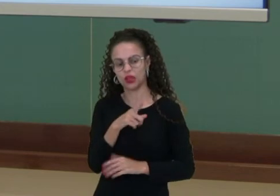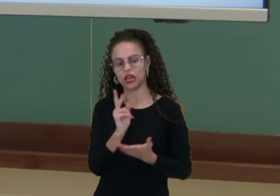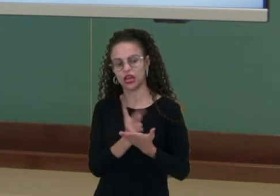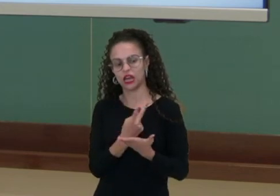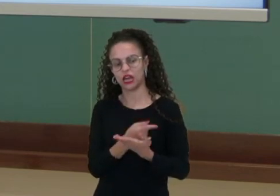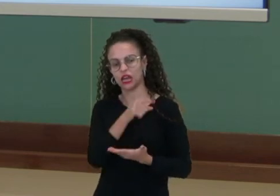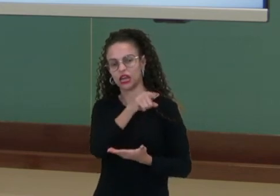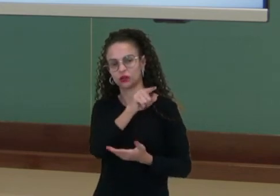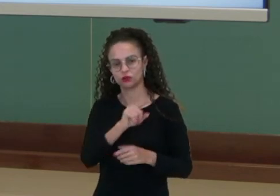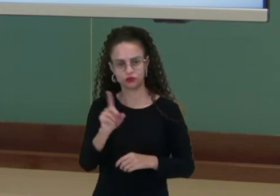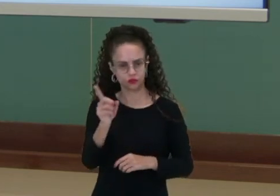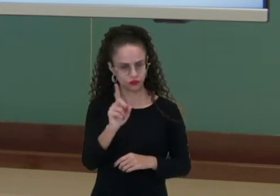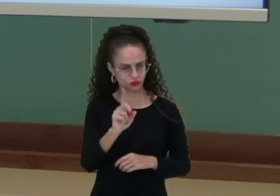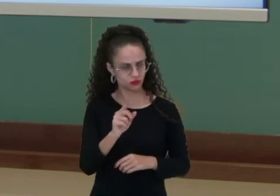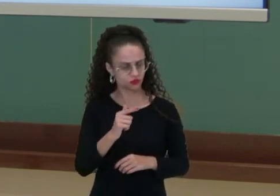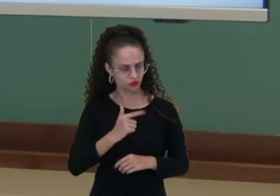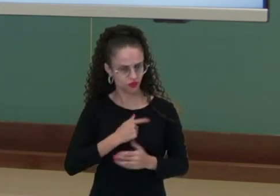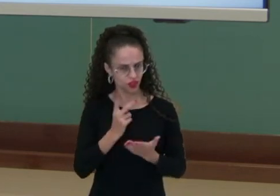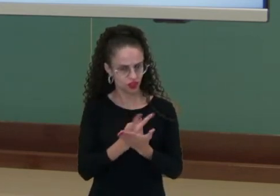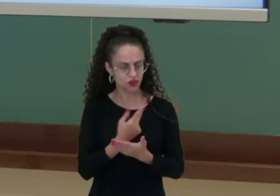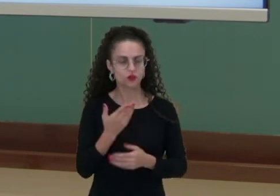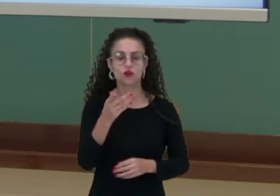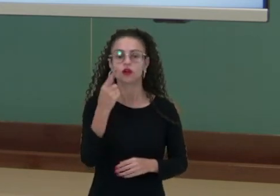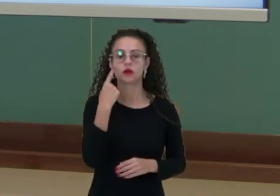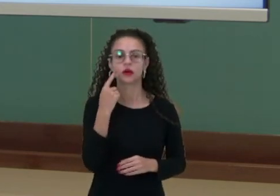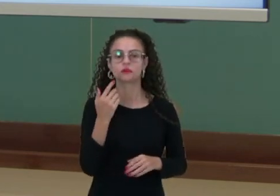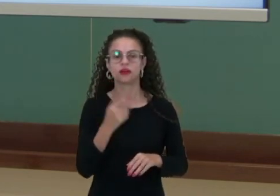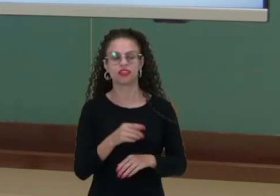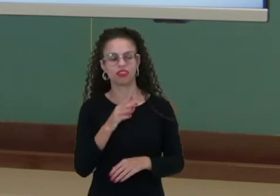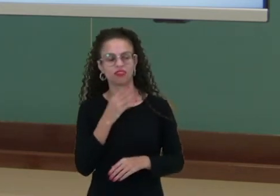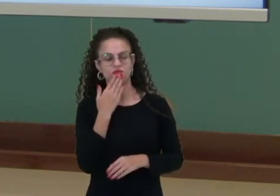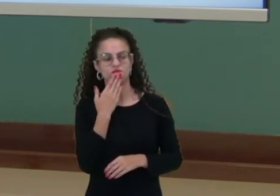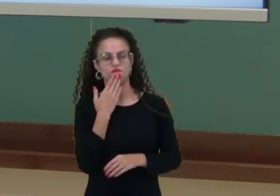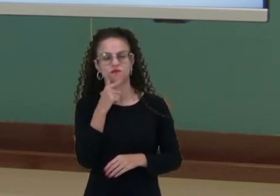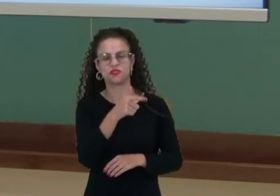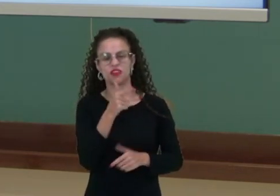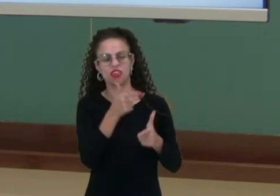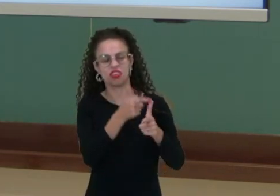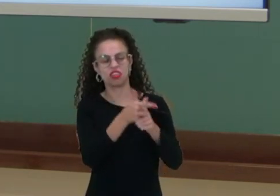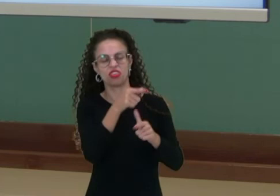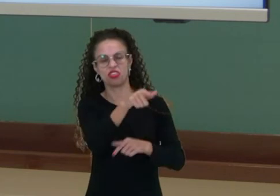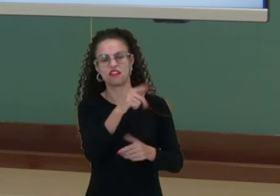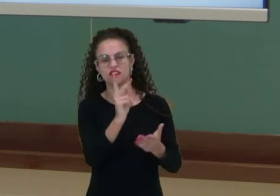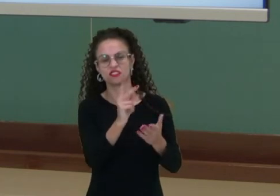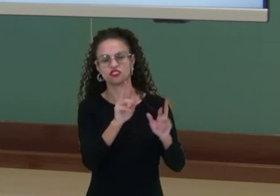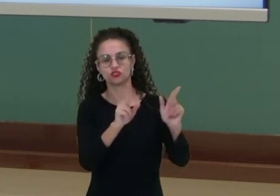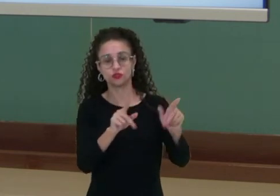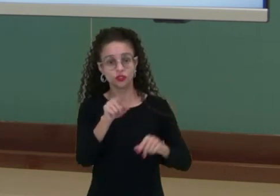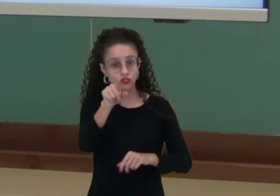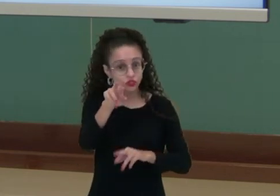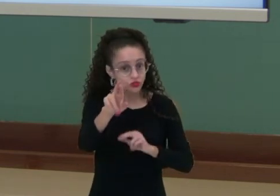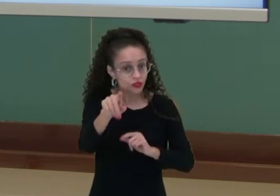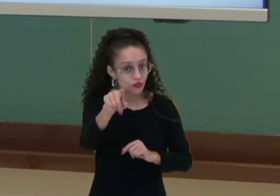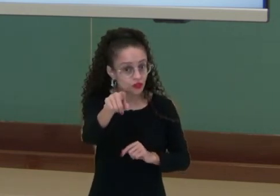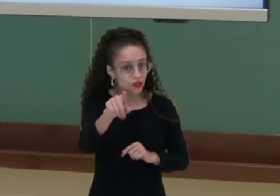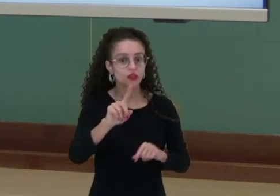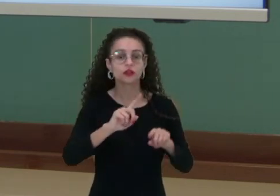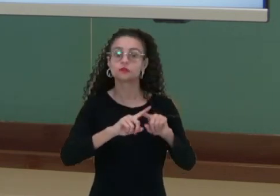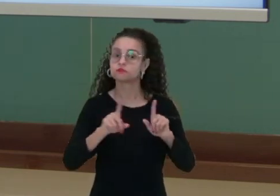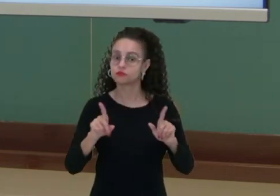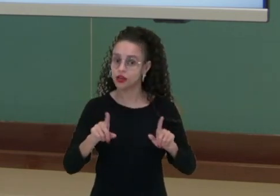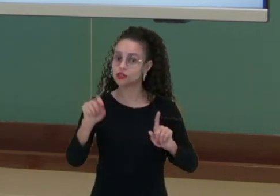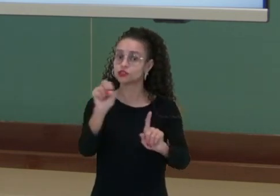outros estão errados. Parar de ficar tirando sarro do coleguinha que é diferente de você. Mas nós temos